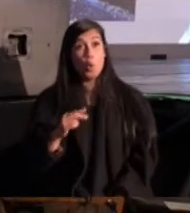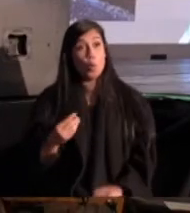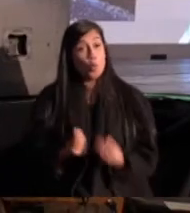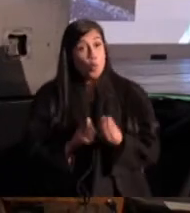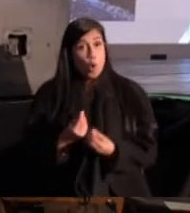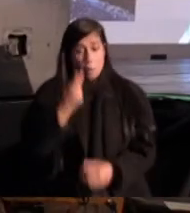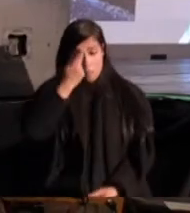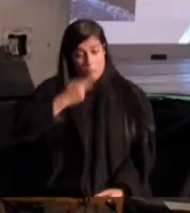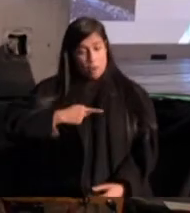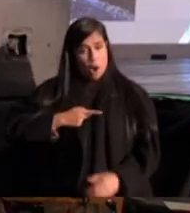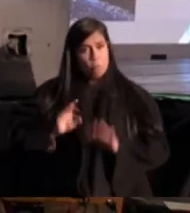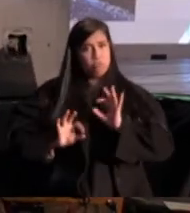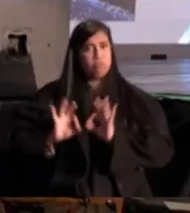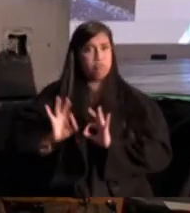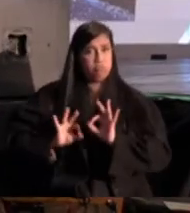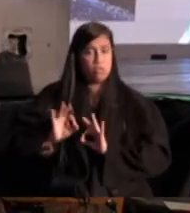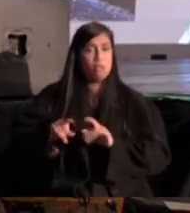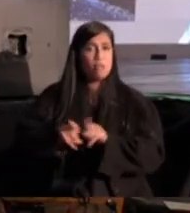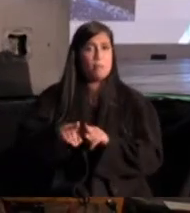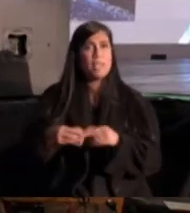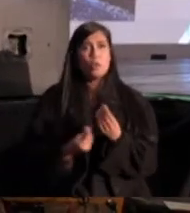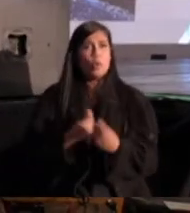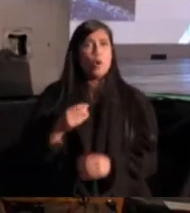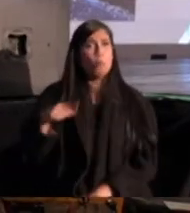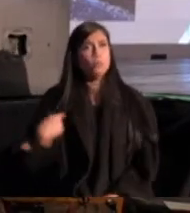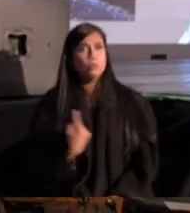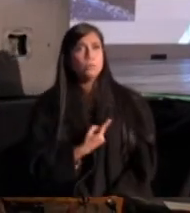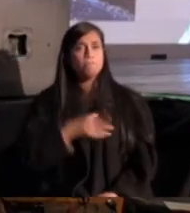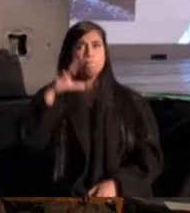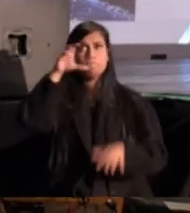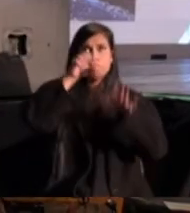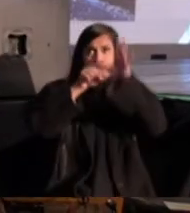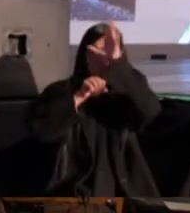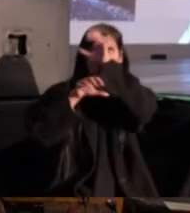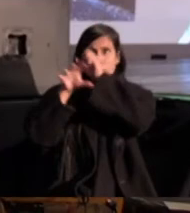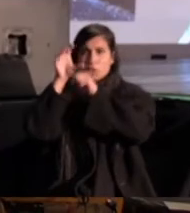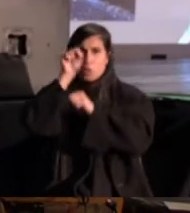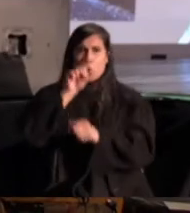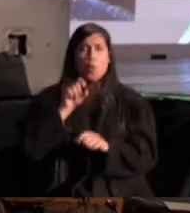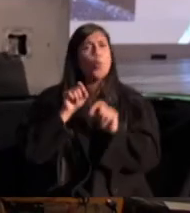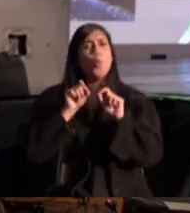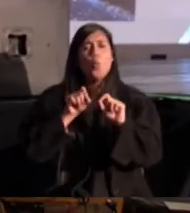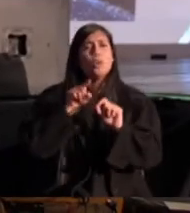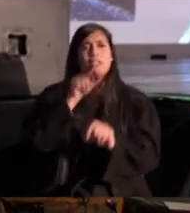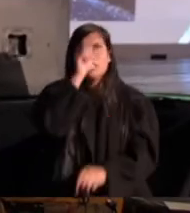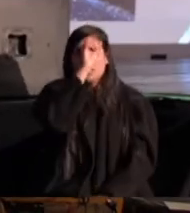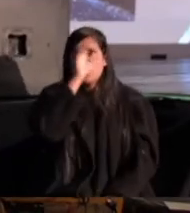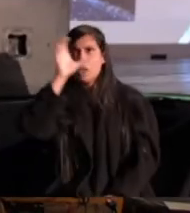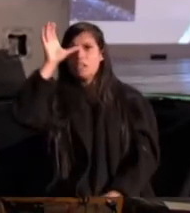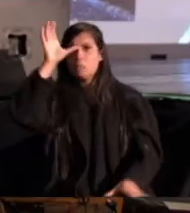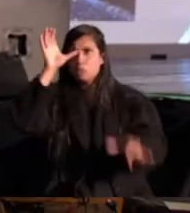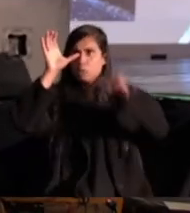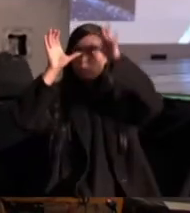organizamos. Como nos alimentamos, o que comemos